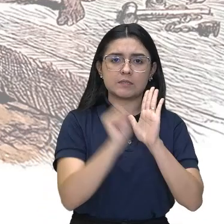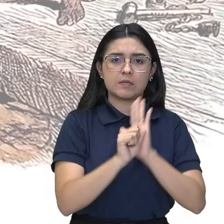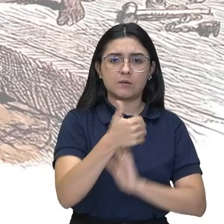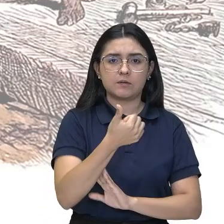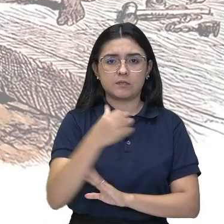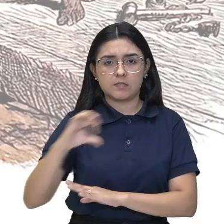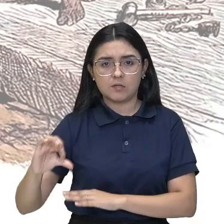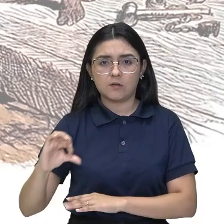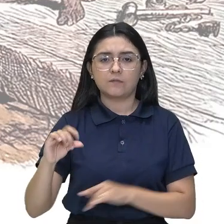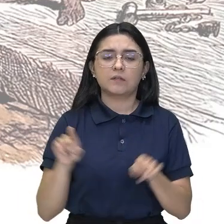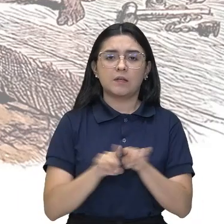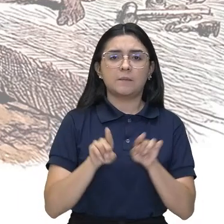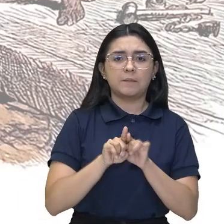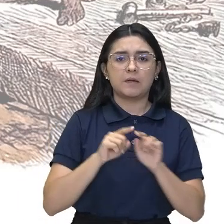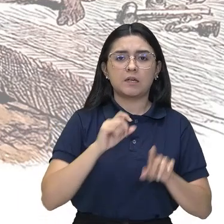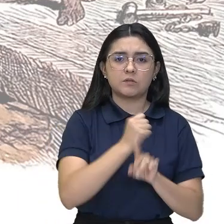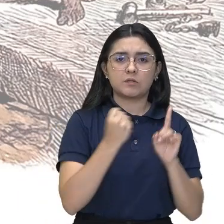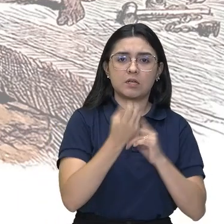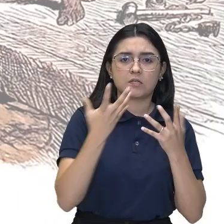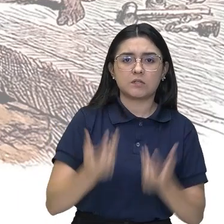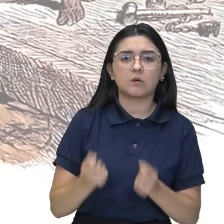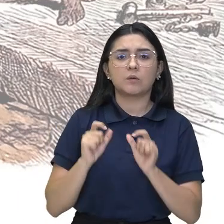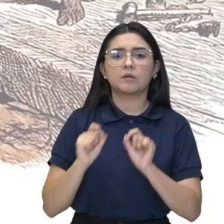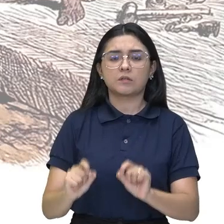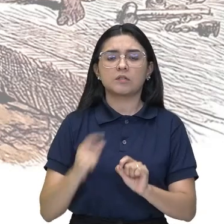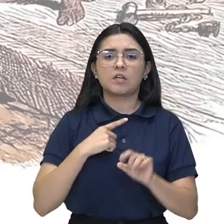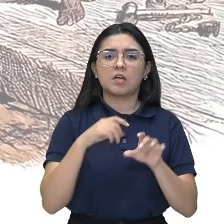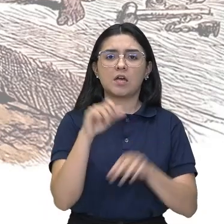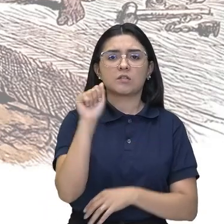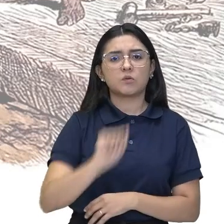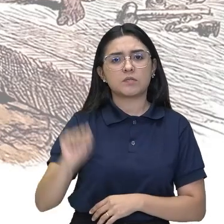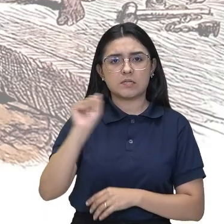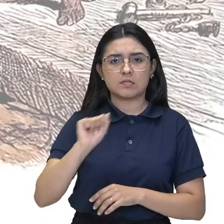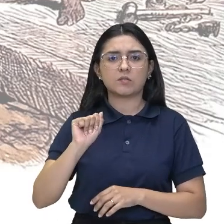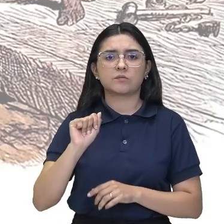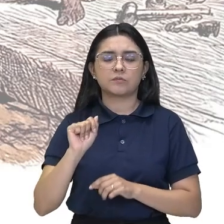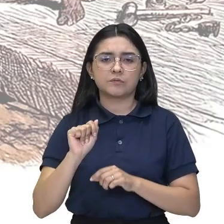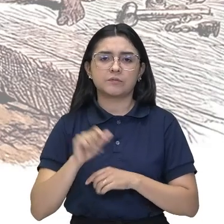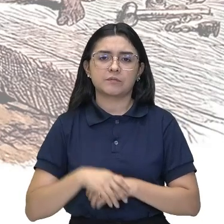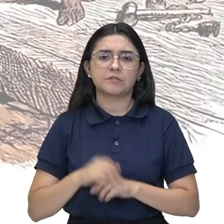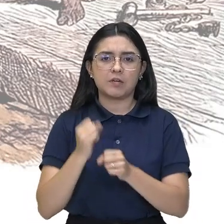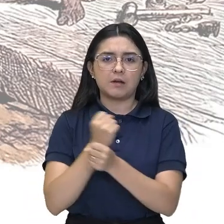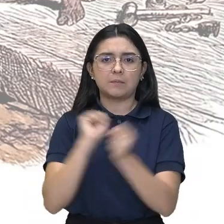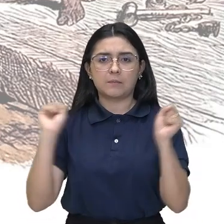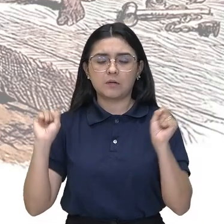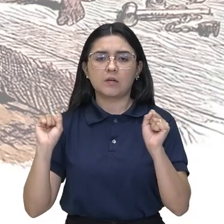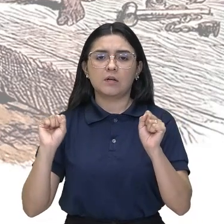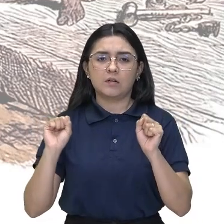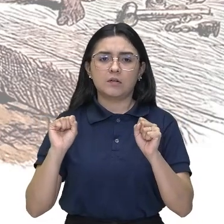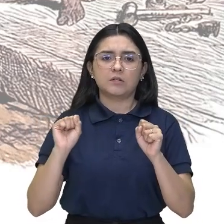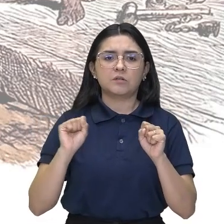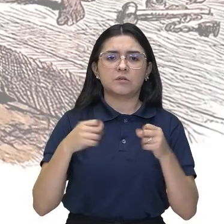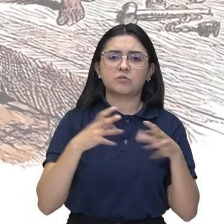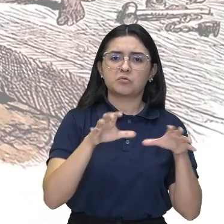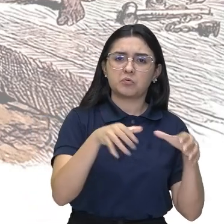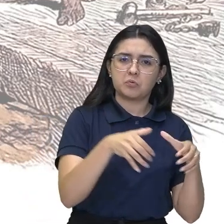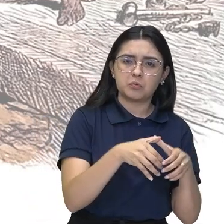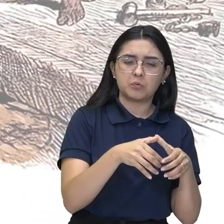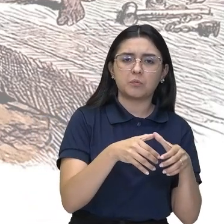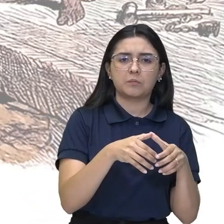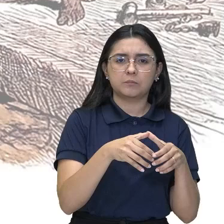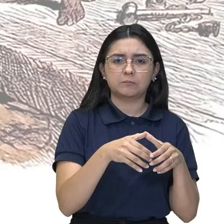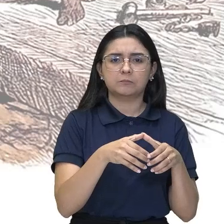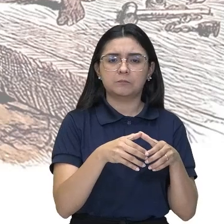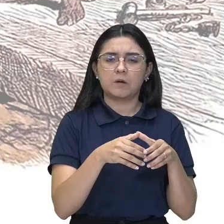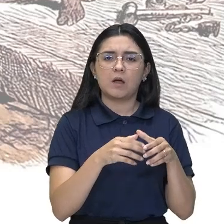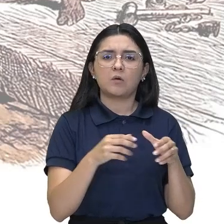A adesão da sociedade através das associações abolicionistas, como nós já falamos, né? Dos intelectuais, muitos membros